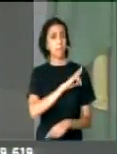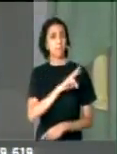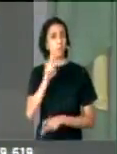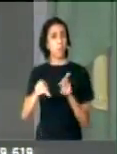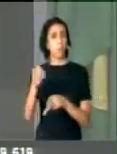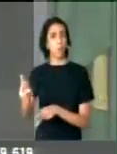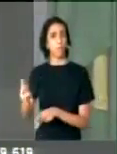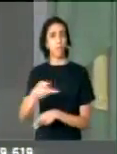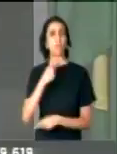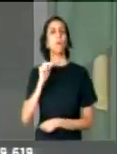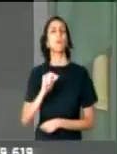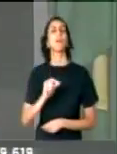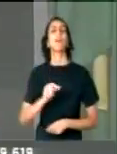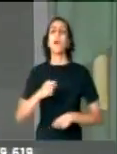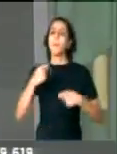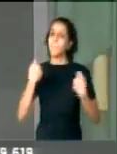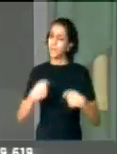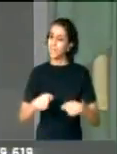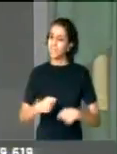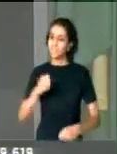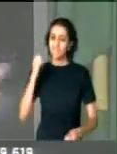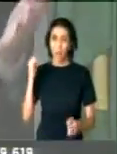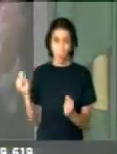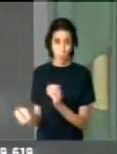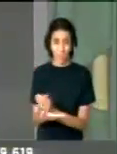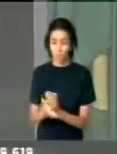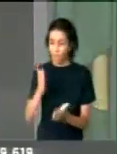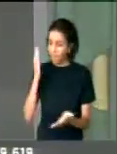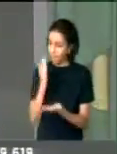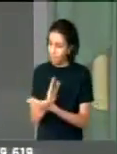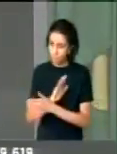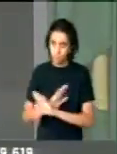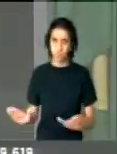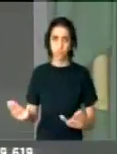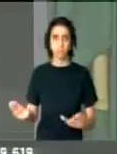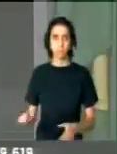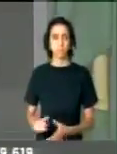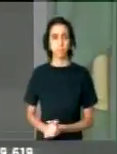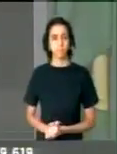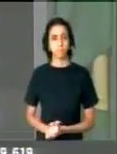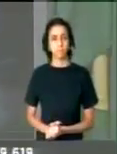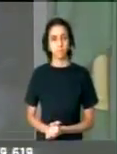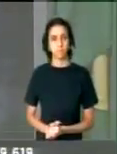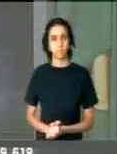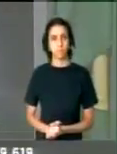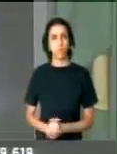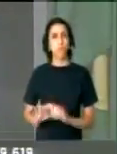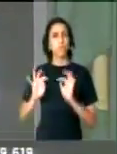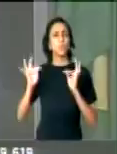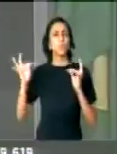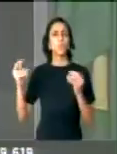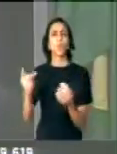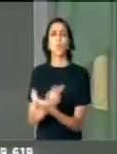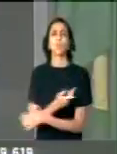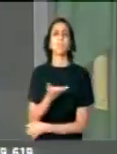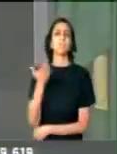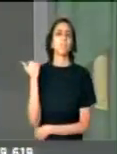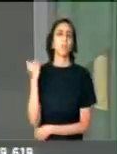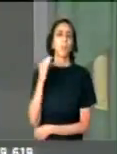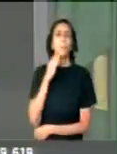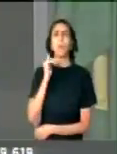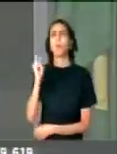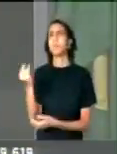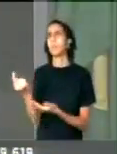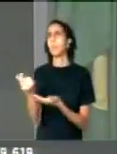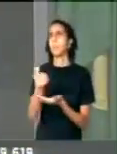dizer: é preciso dar um basta na corrupção. Tudo o que aconteceu, bilhões e bilhões de